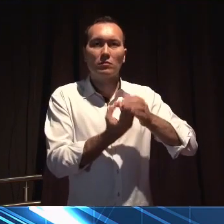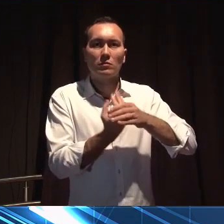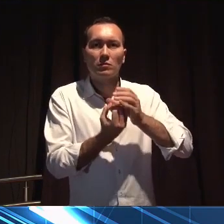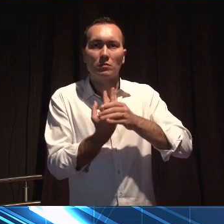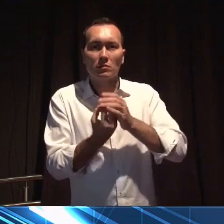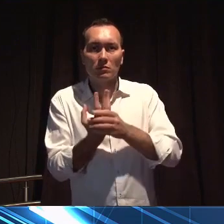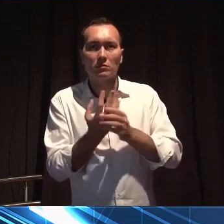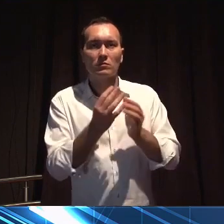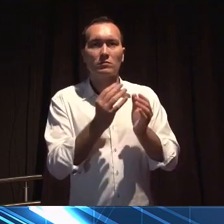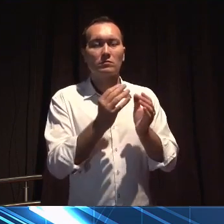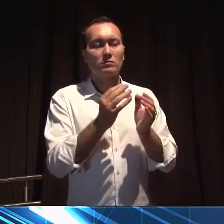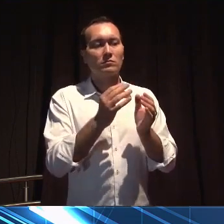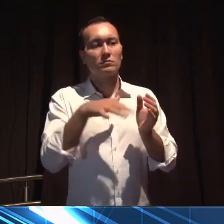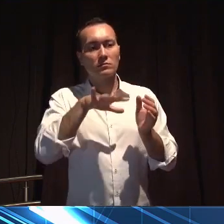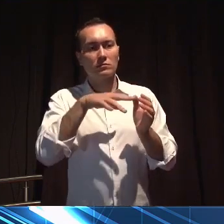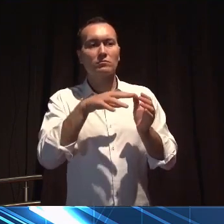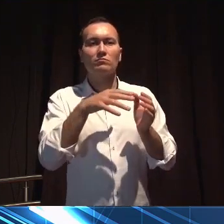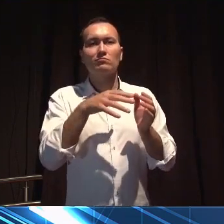opa,